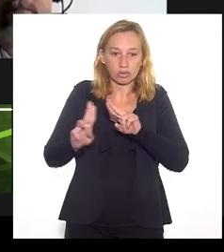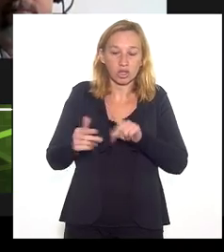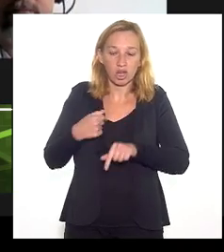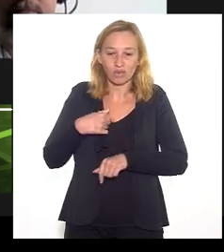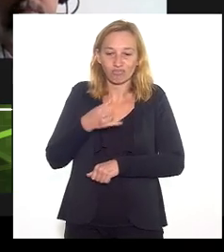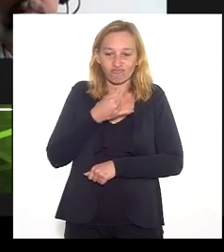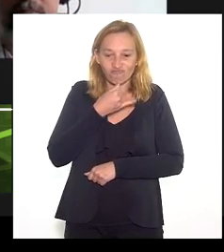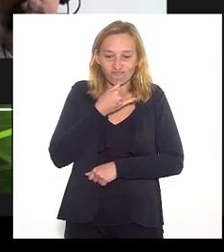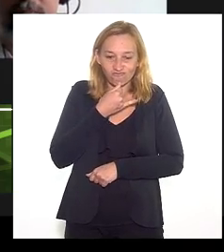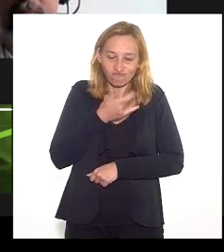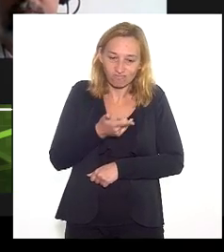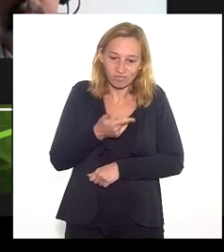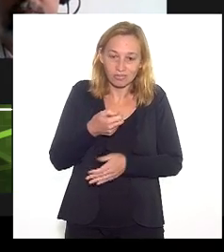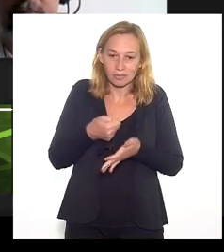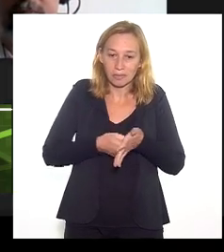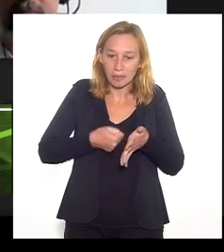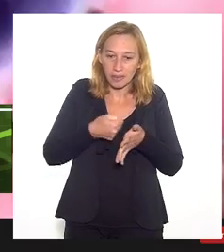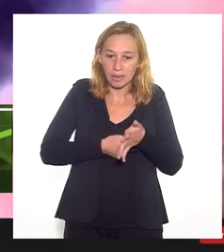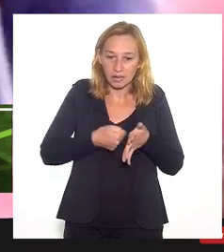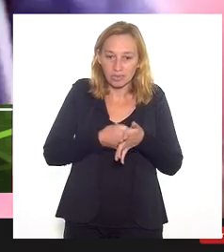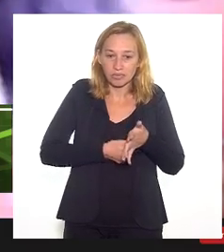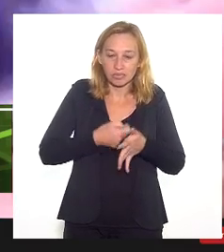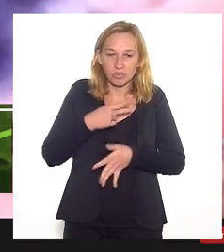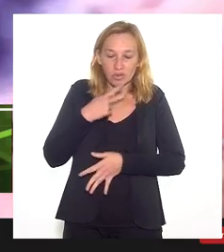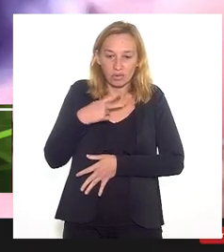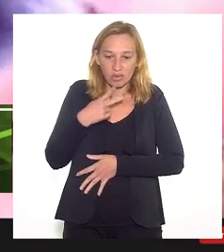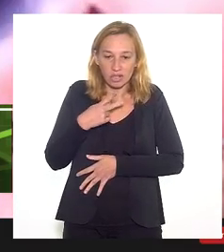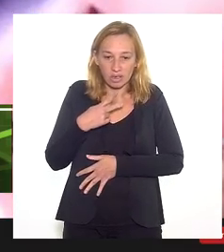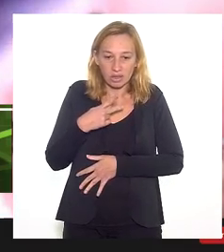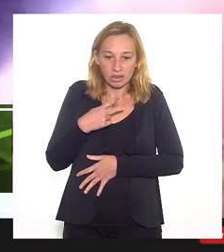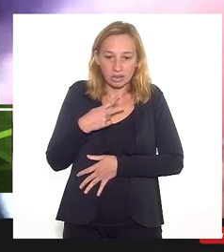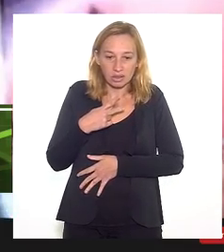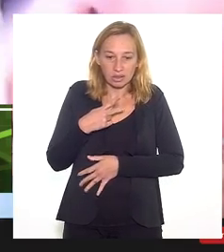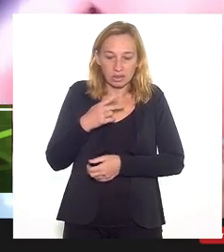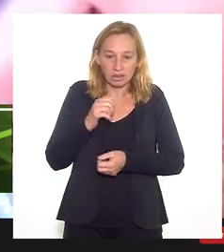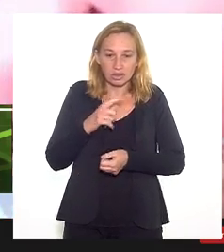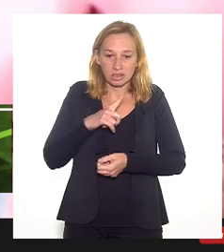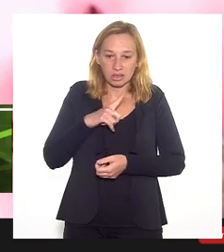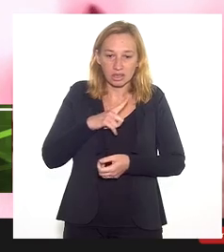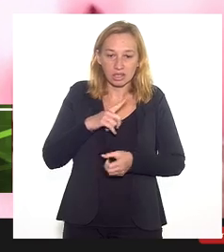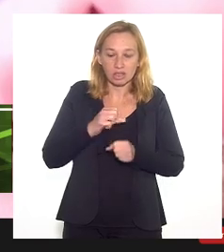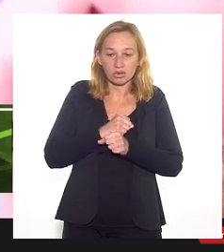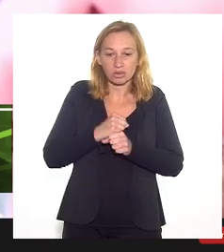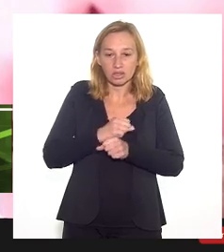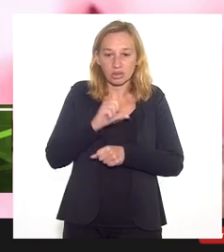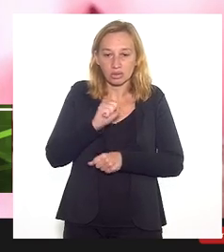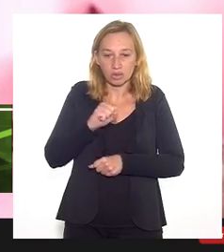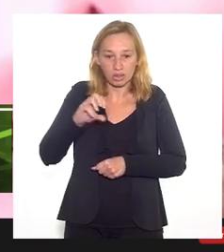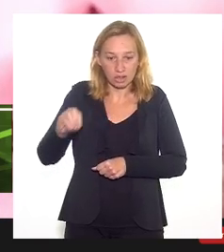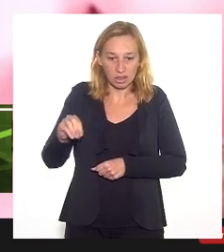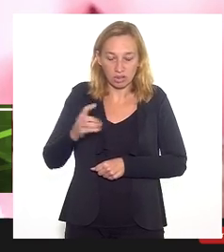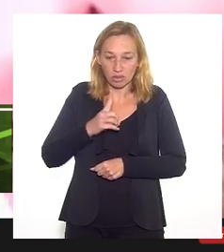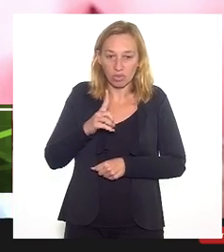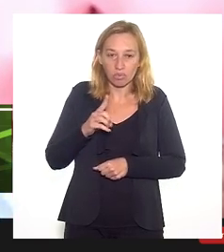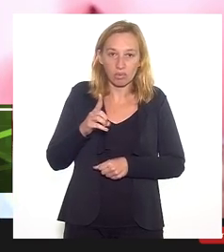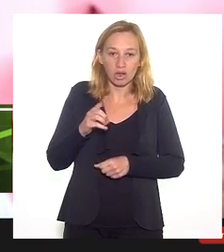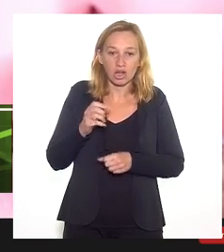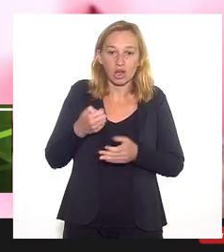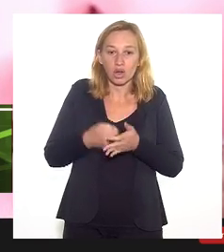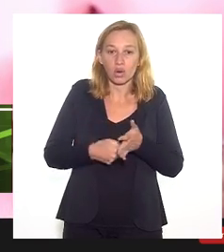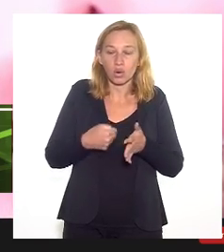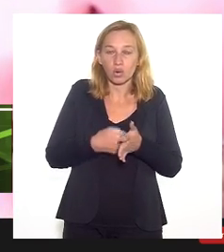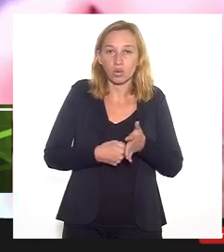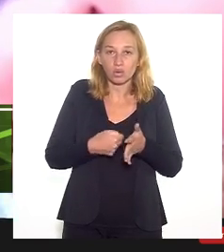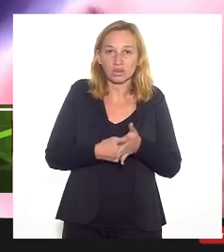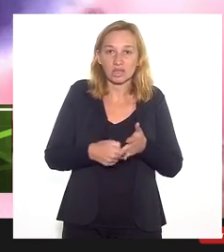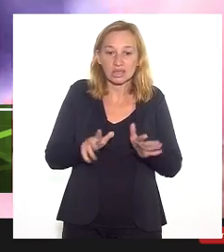enfim é uma luta que eu vou dizer que a gente trava desde os anos 80 não é uma luta mas